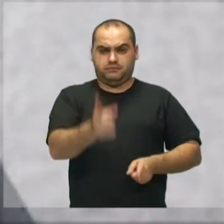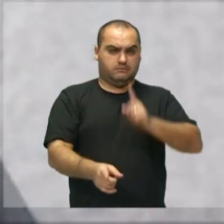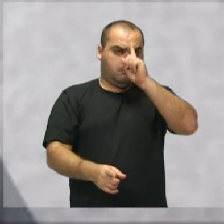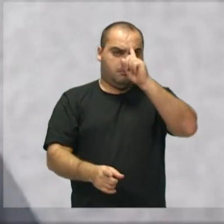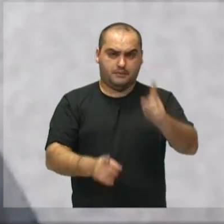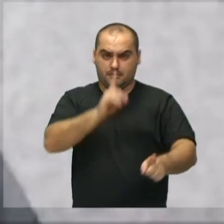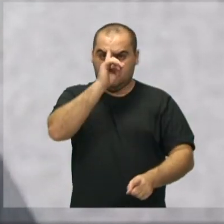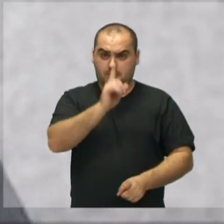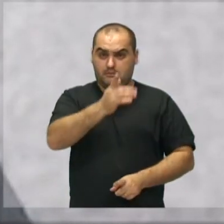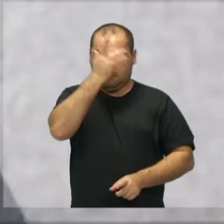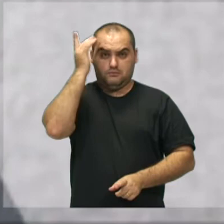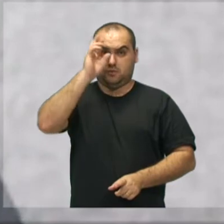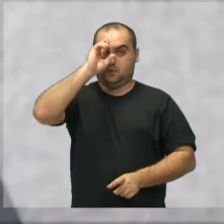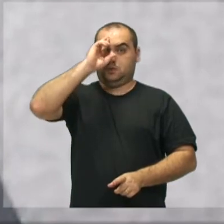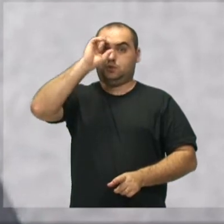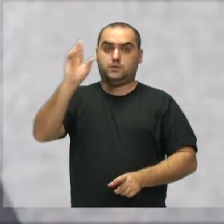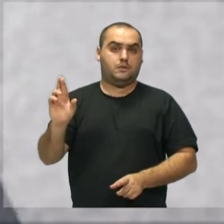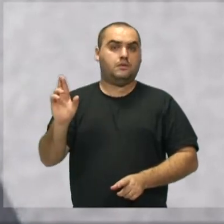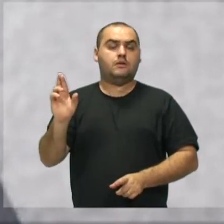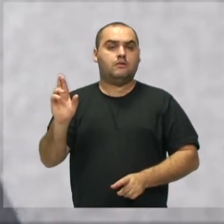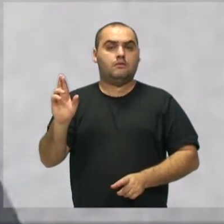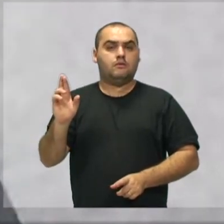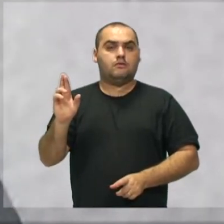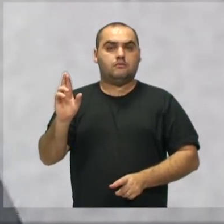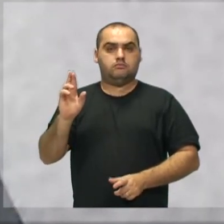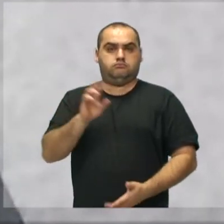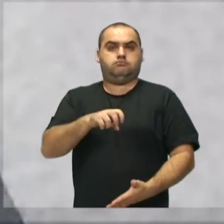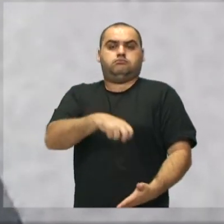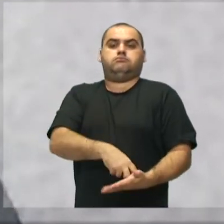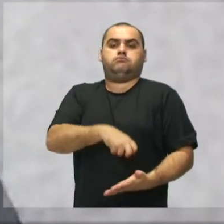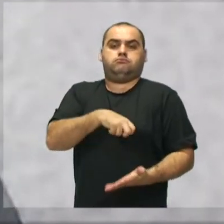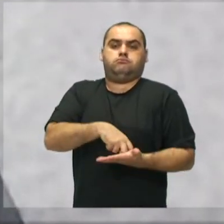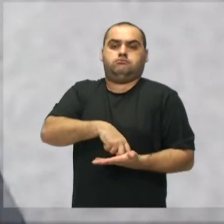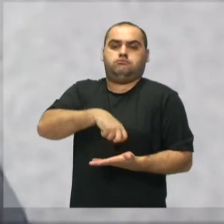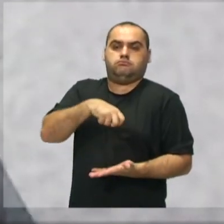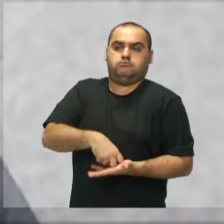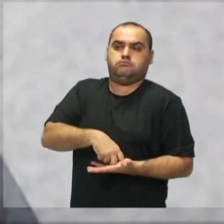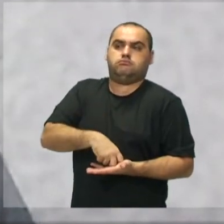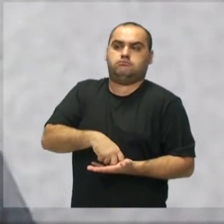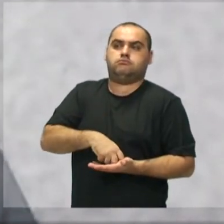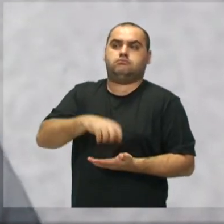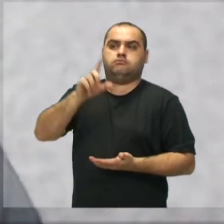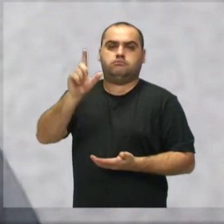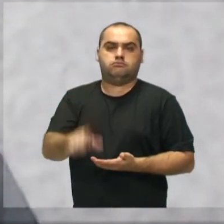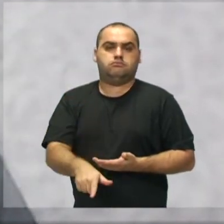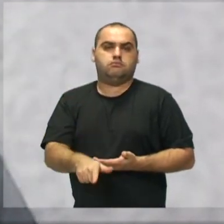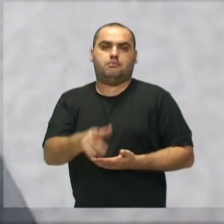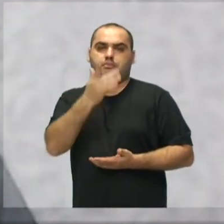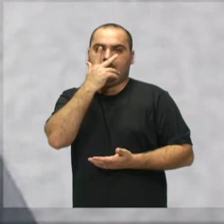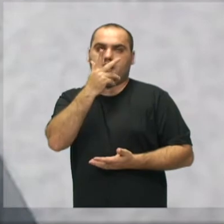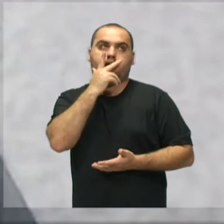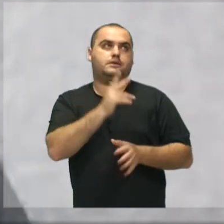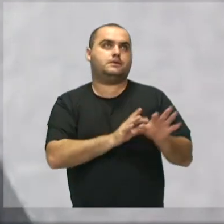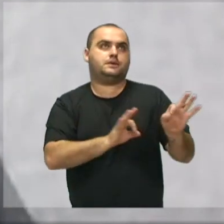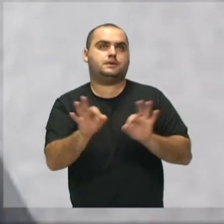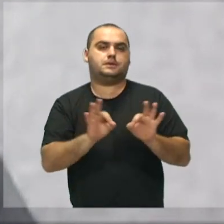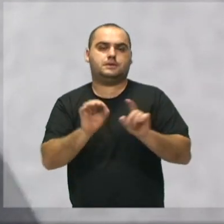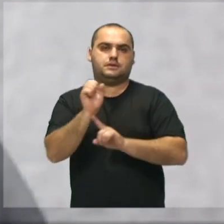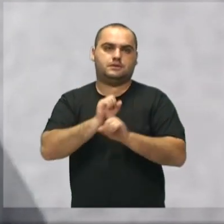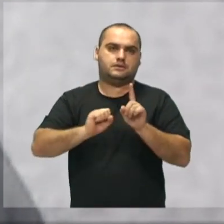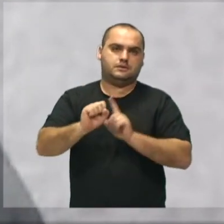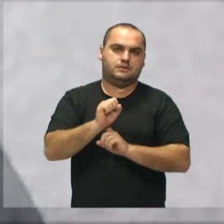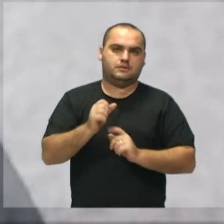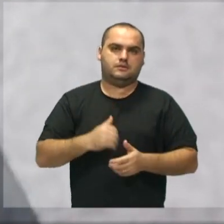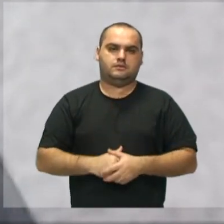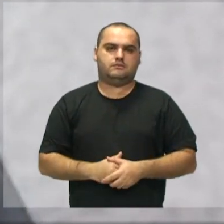o dom da punição como forma de organização de uma sociedade. Sérgio, Nós não